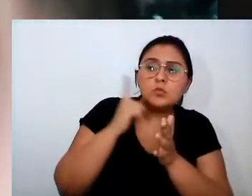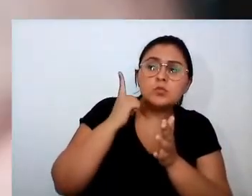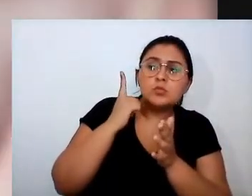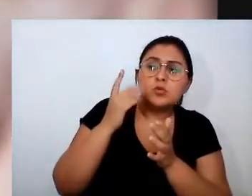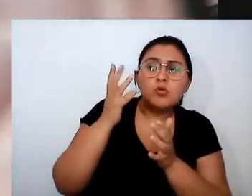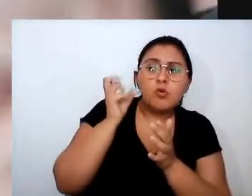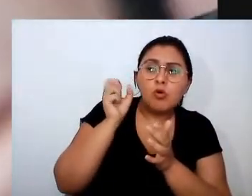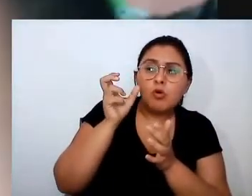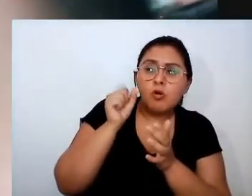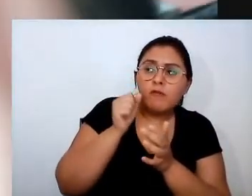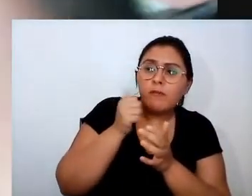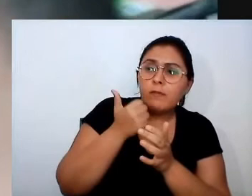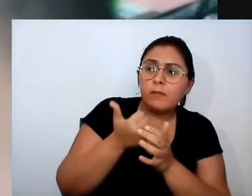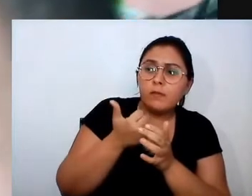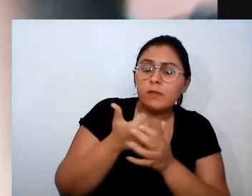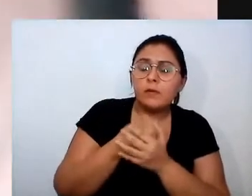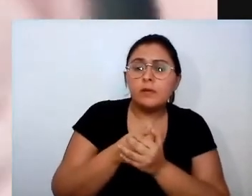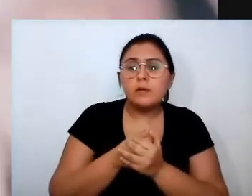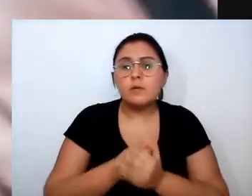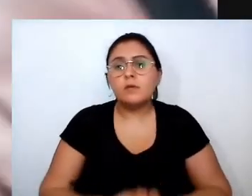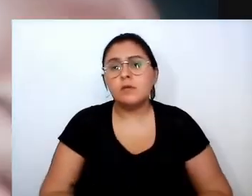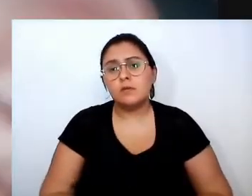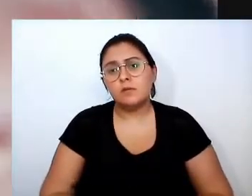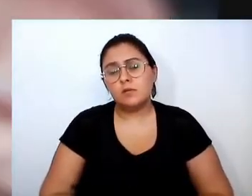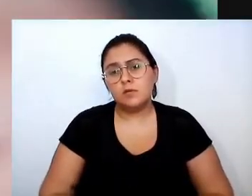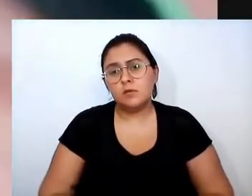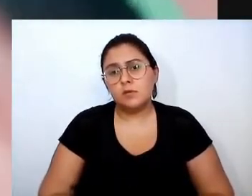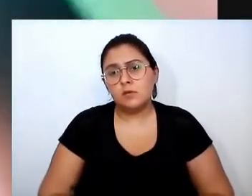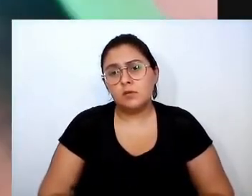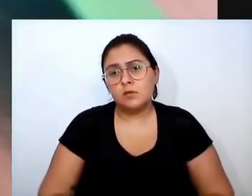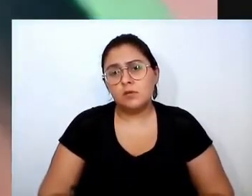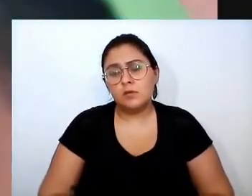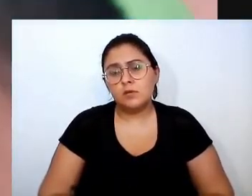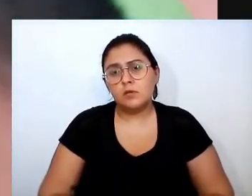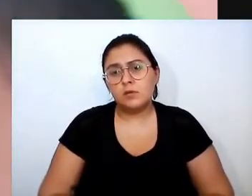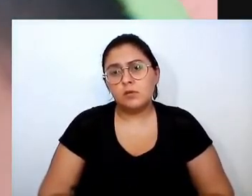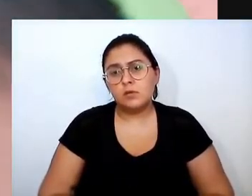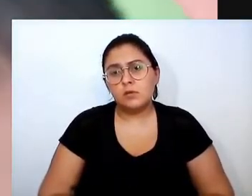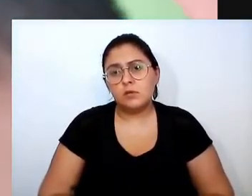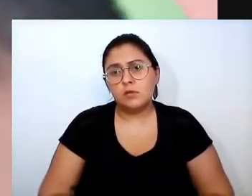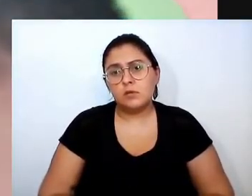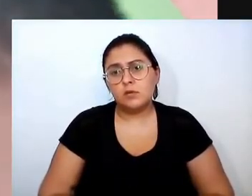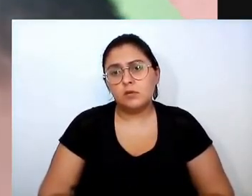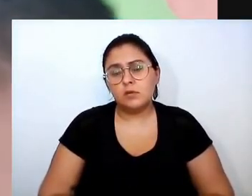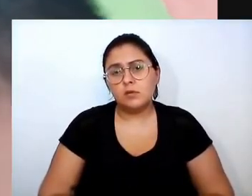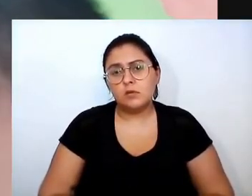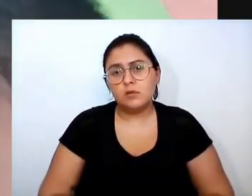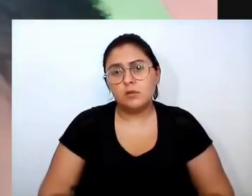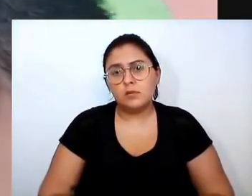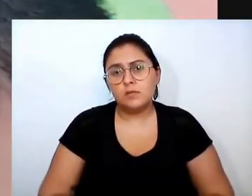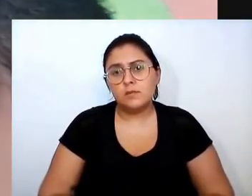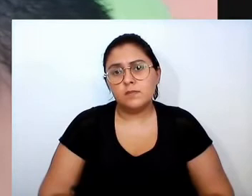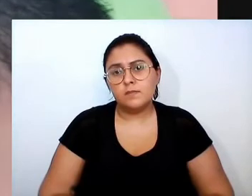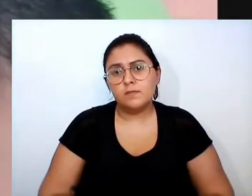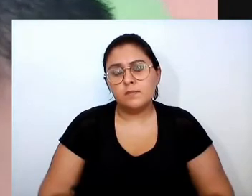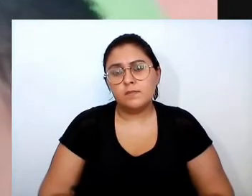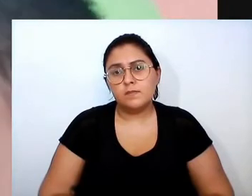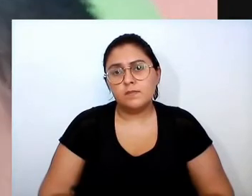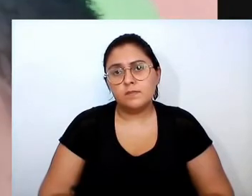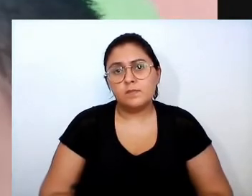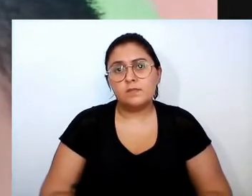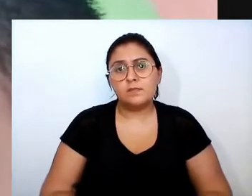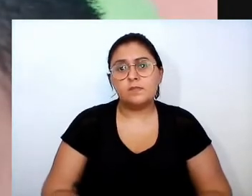falante de cima aqui, onde como se eu tivesse uma ligação, não tô conseguindo ouvir. Ah, tô entendendo. Acho que precisa